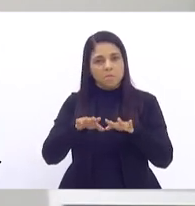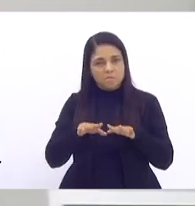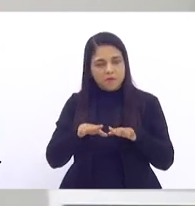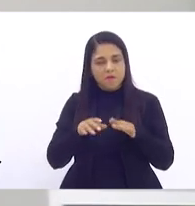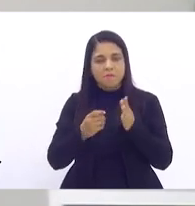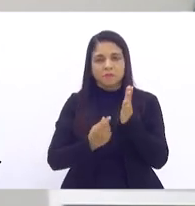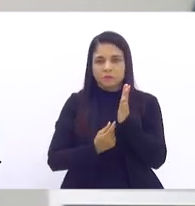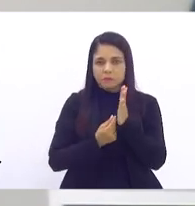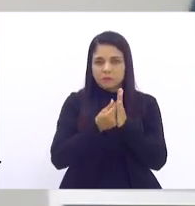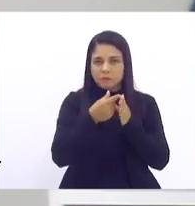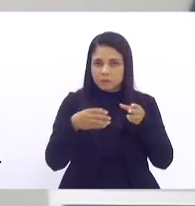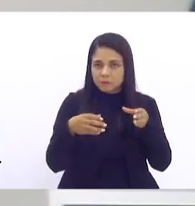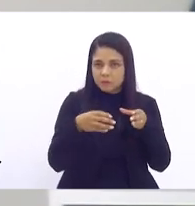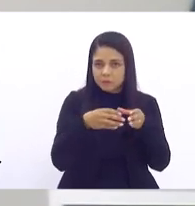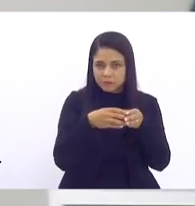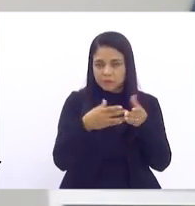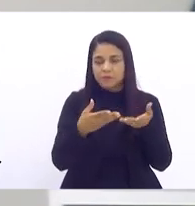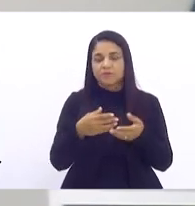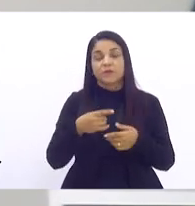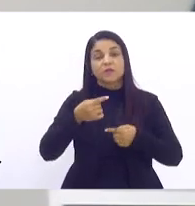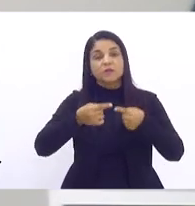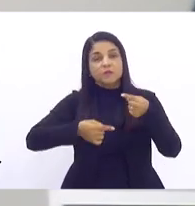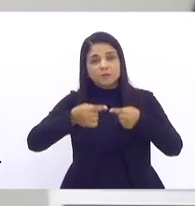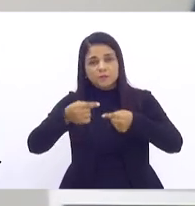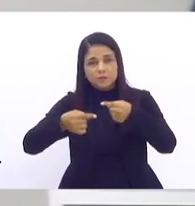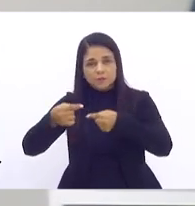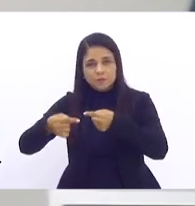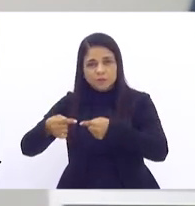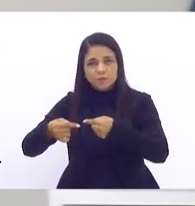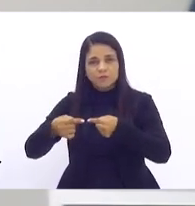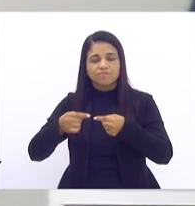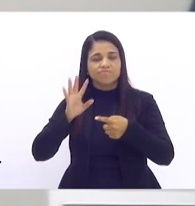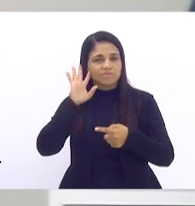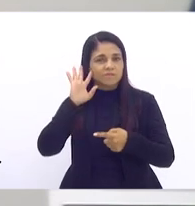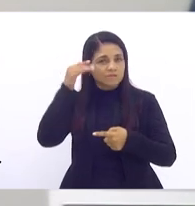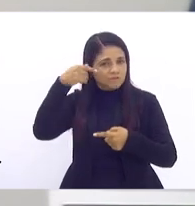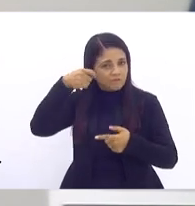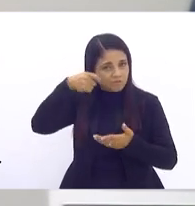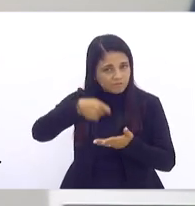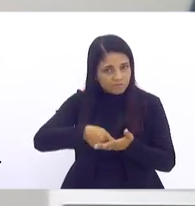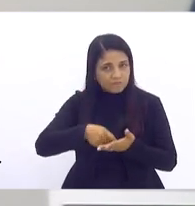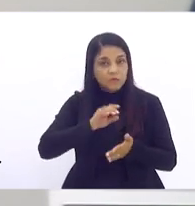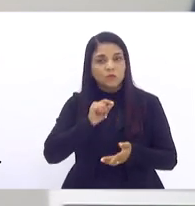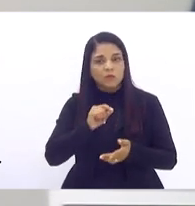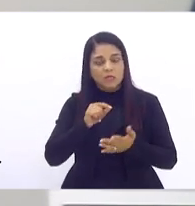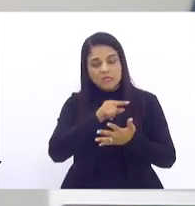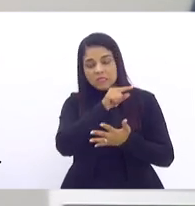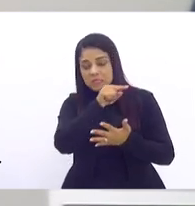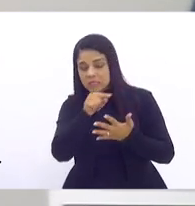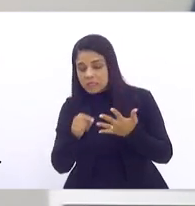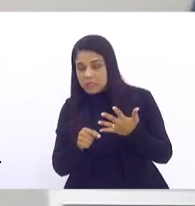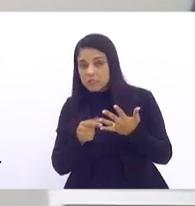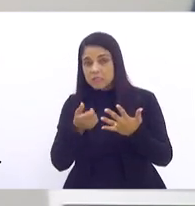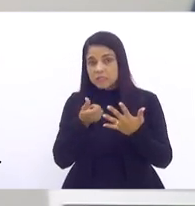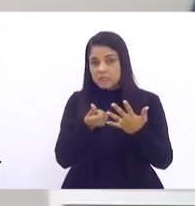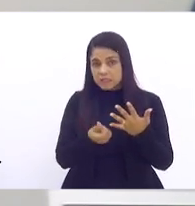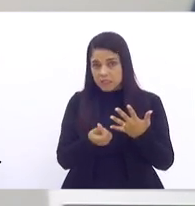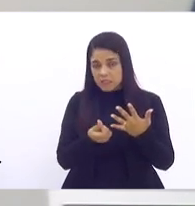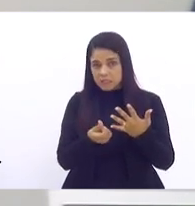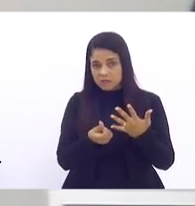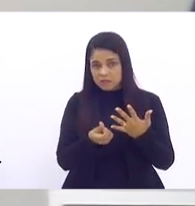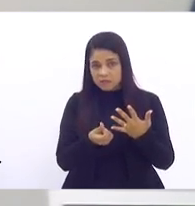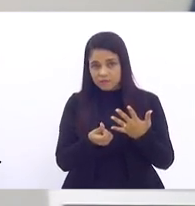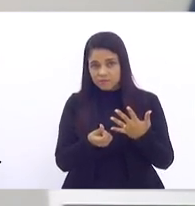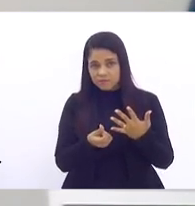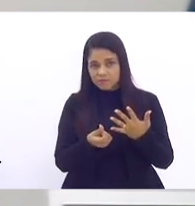e aí nessa discussão foram estabelecidos seis seis grandes complexos